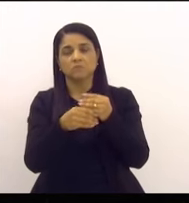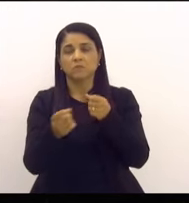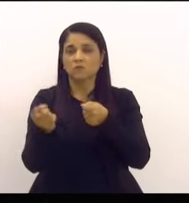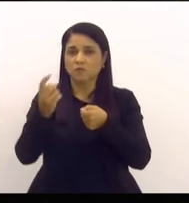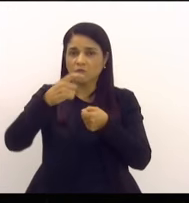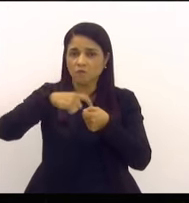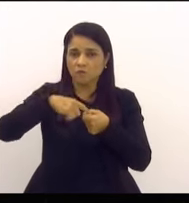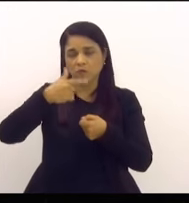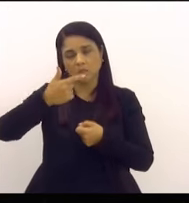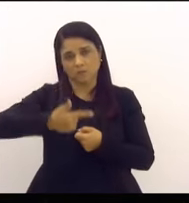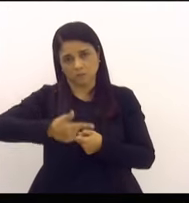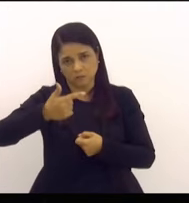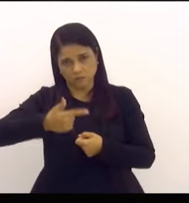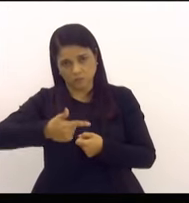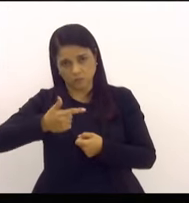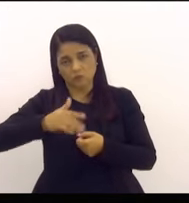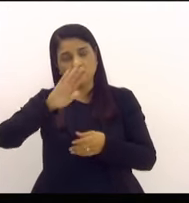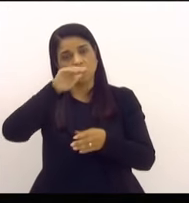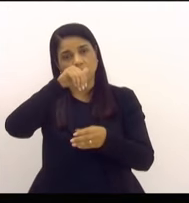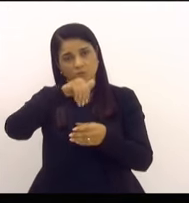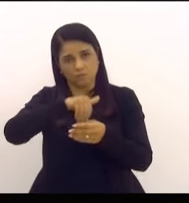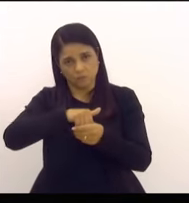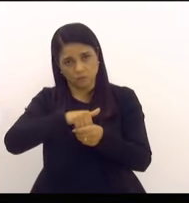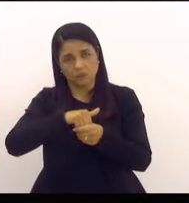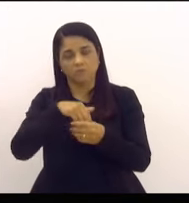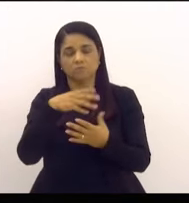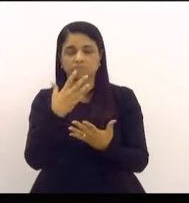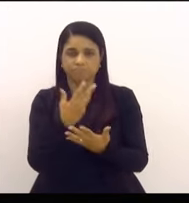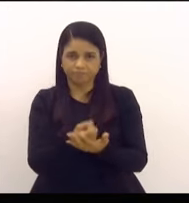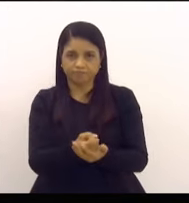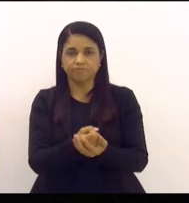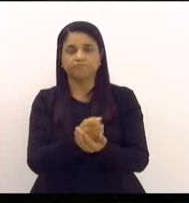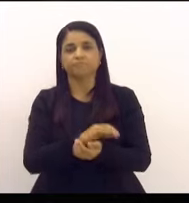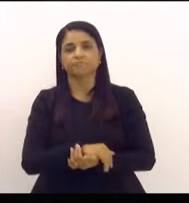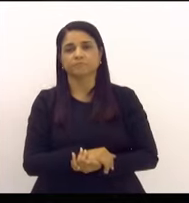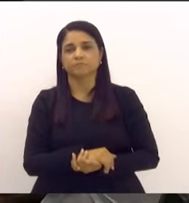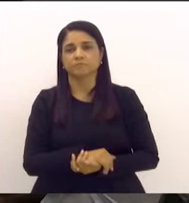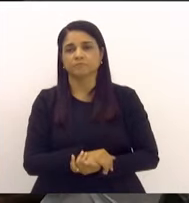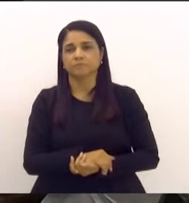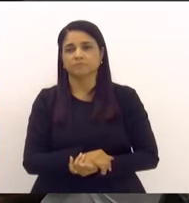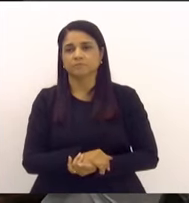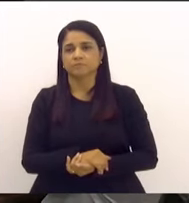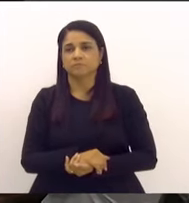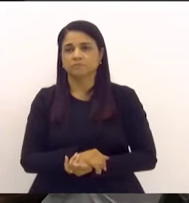em segunda, votaremos favorável.